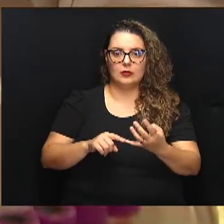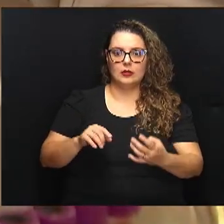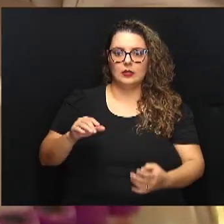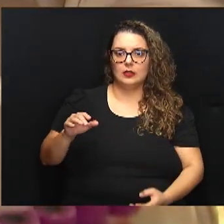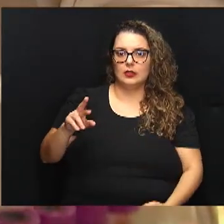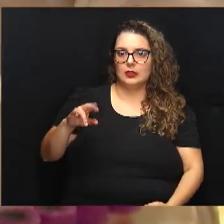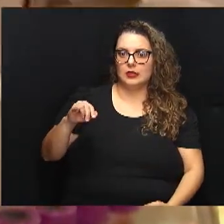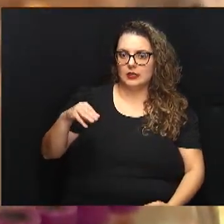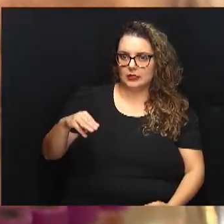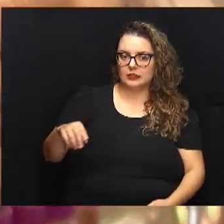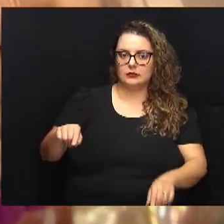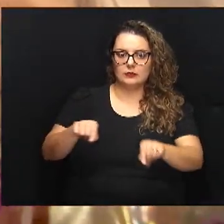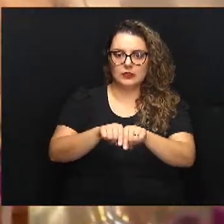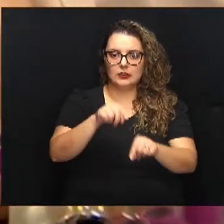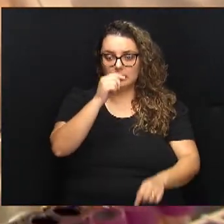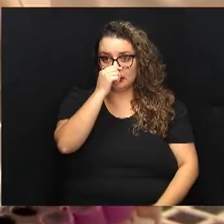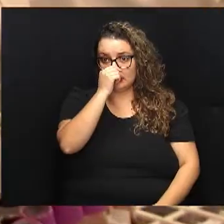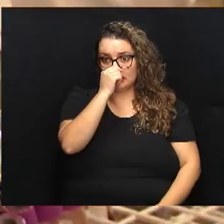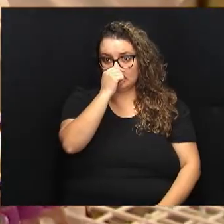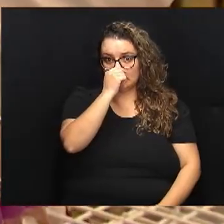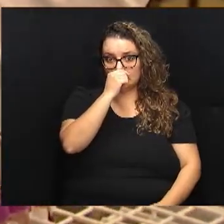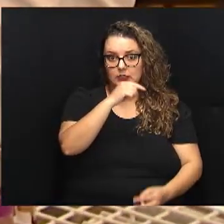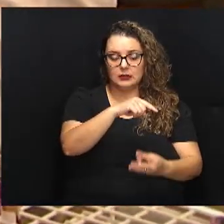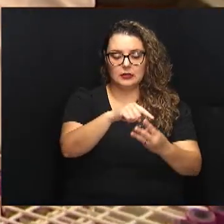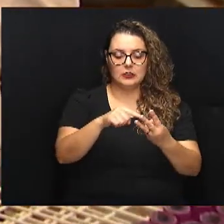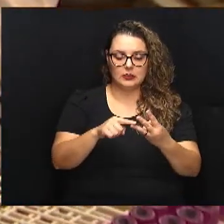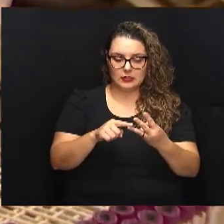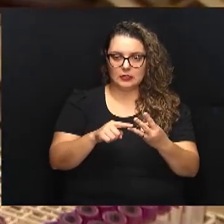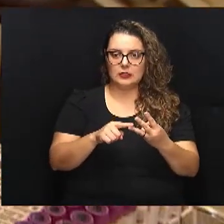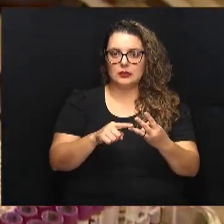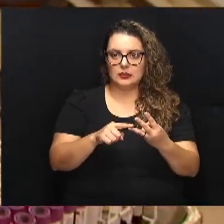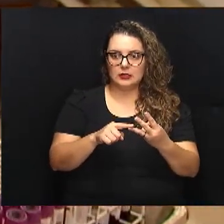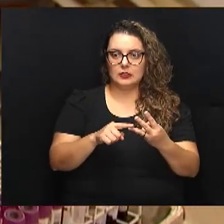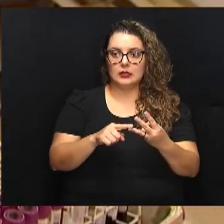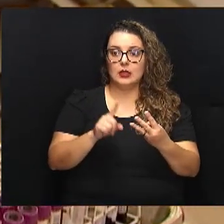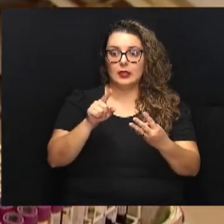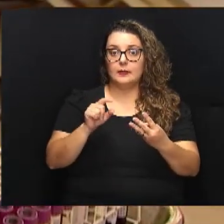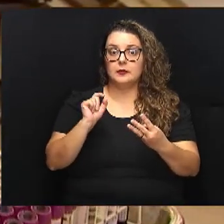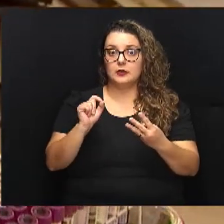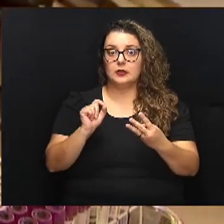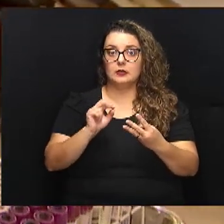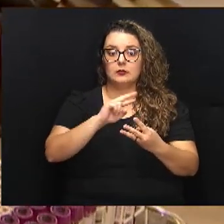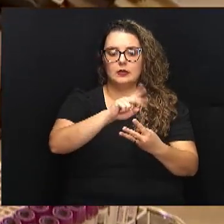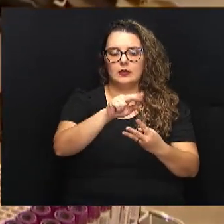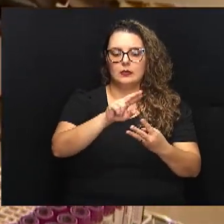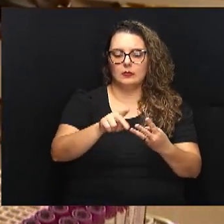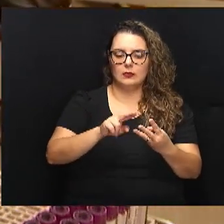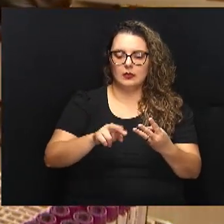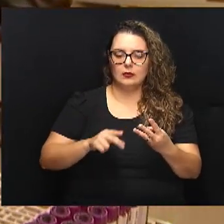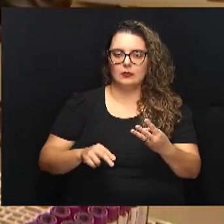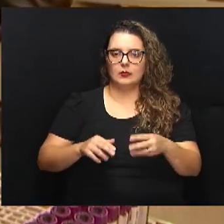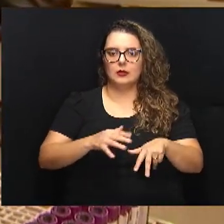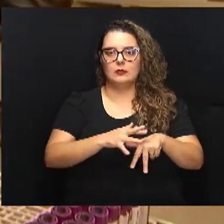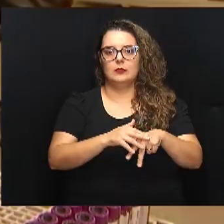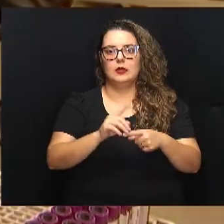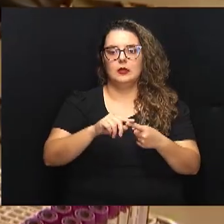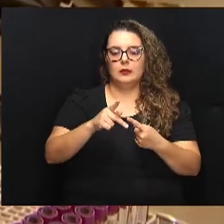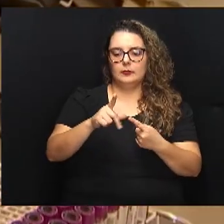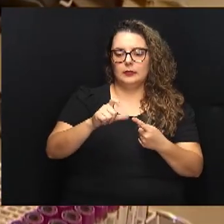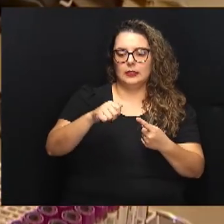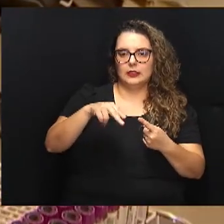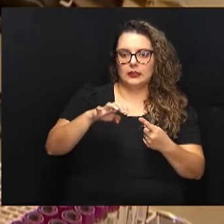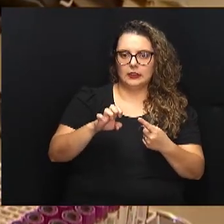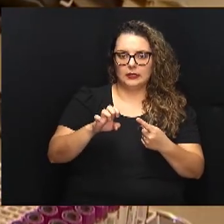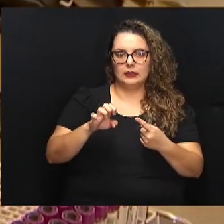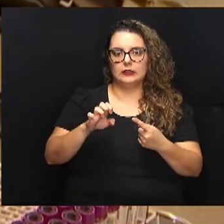esses três componentes servem para diferentes tipos de paciente. Então, plaqueta. E eles também